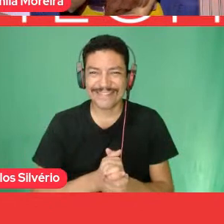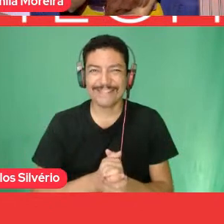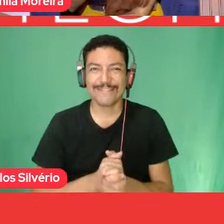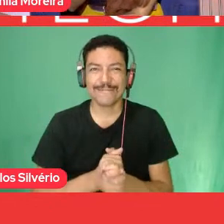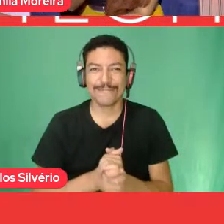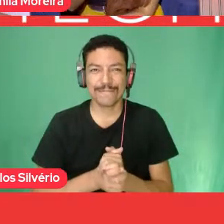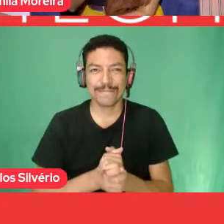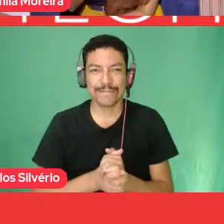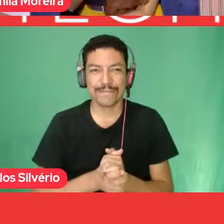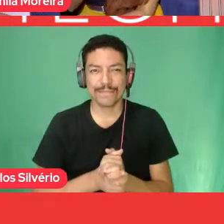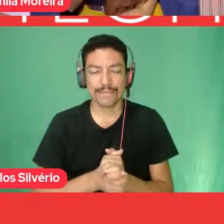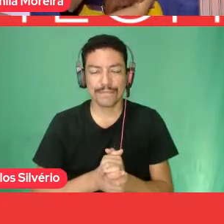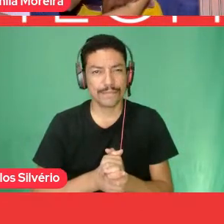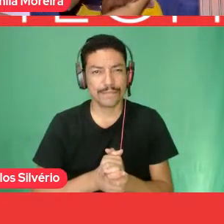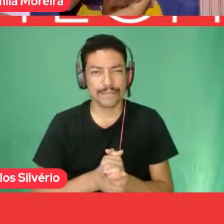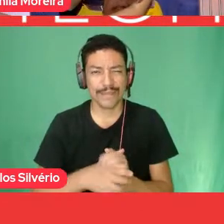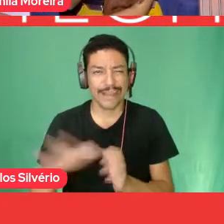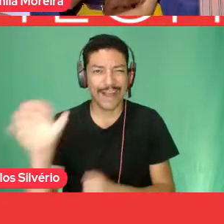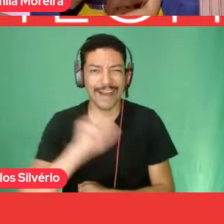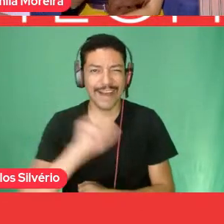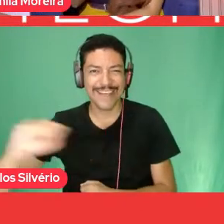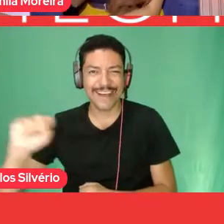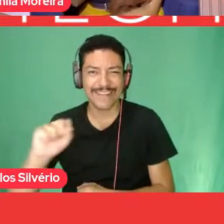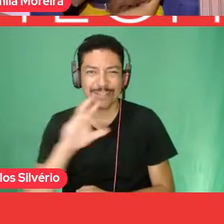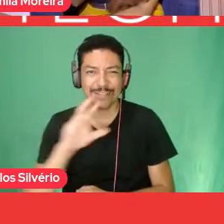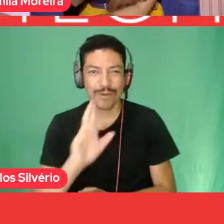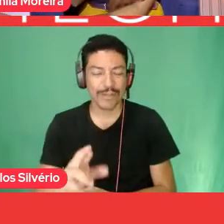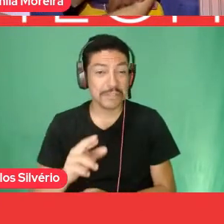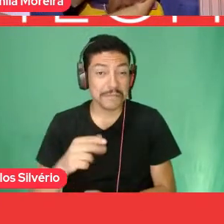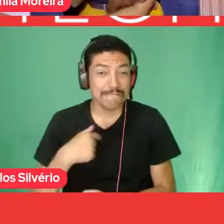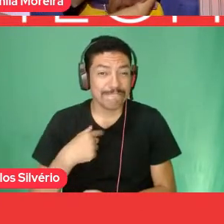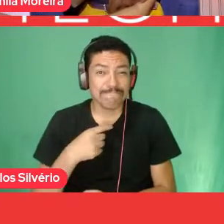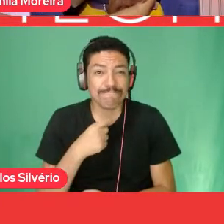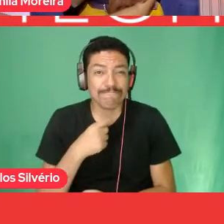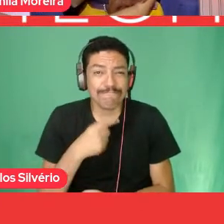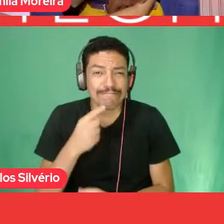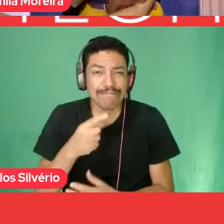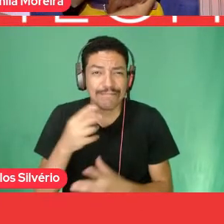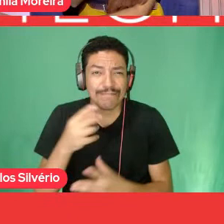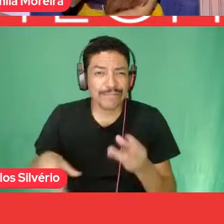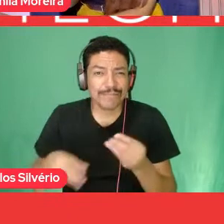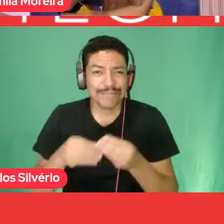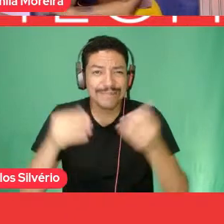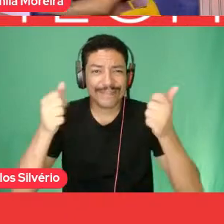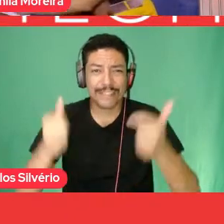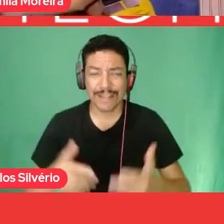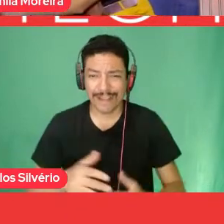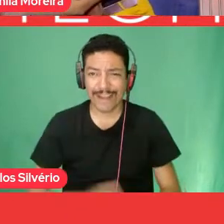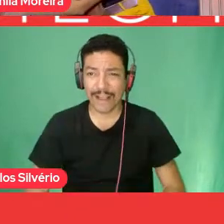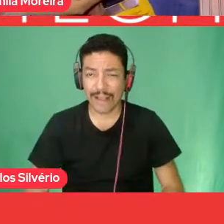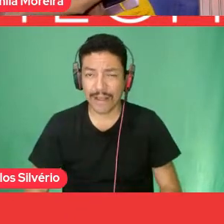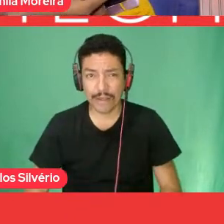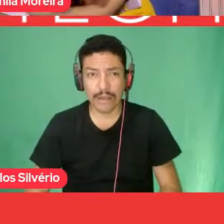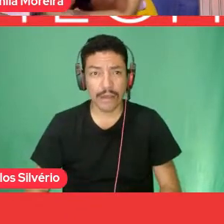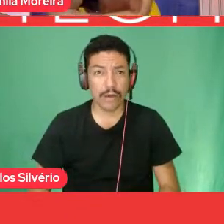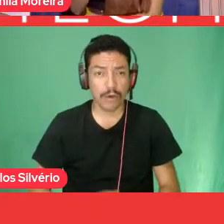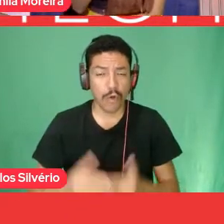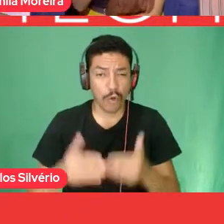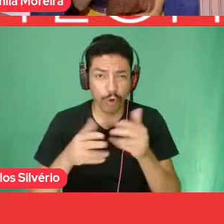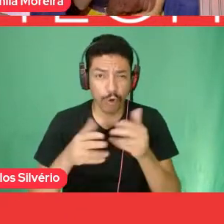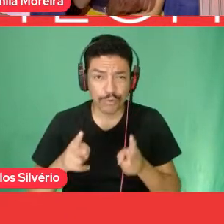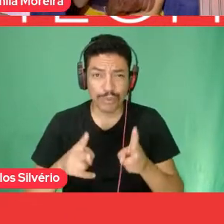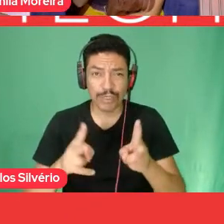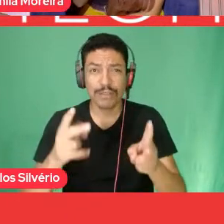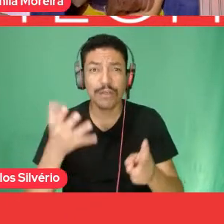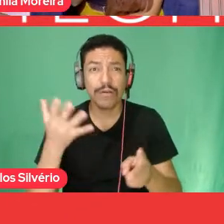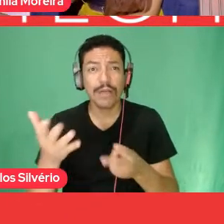Um arraso essas respostas. Eu realmente também estou sem palavras. Mas pulando aqui, dando continuidade, eu vou dividir com vocês um